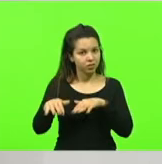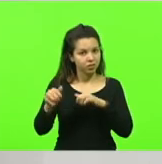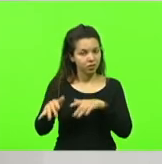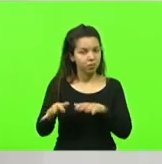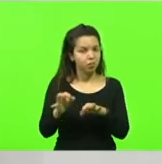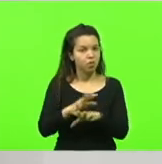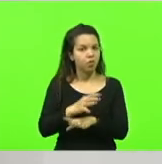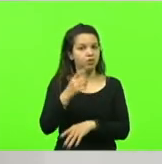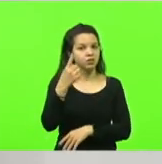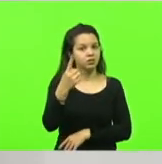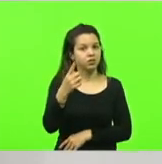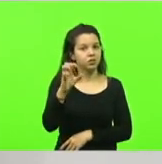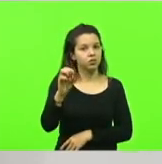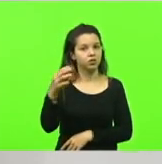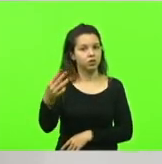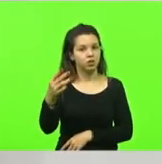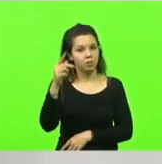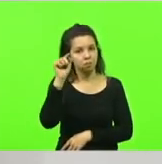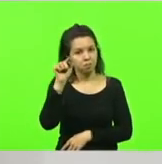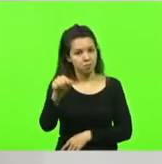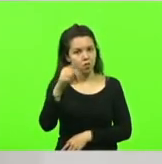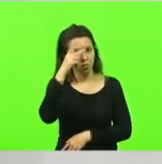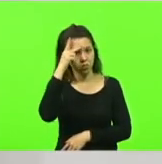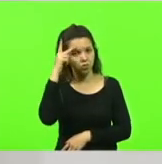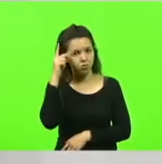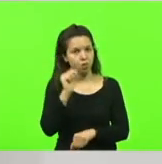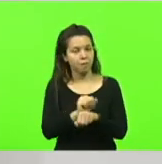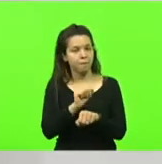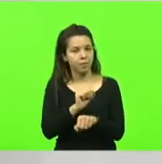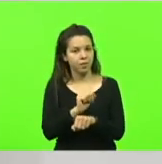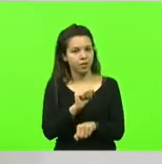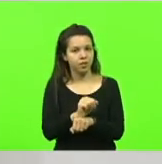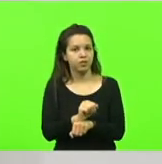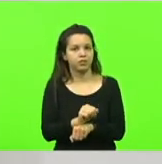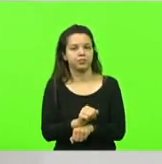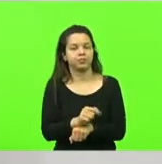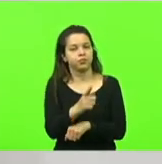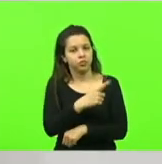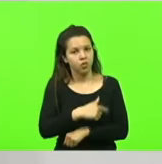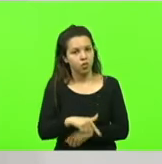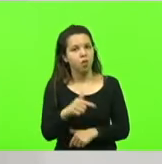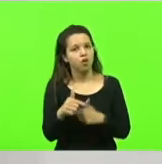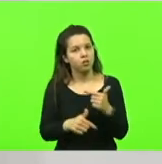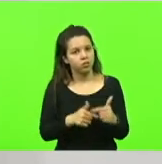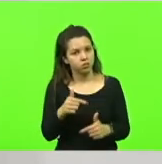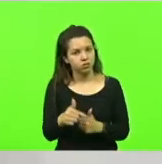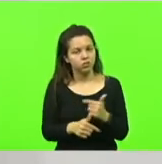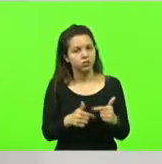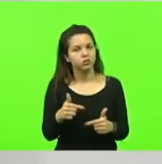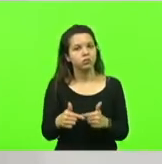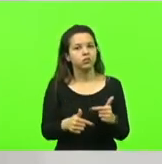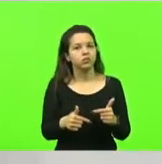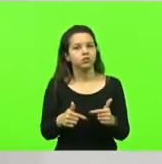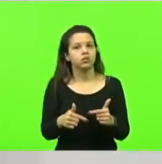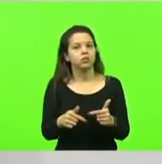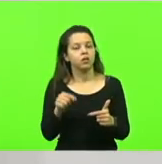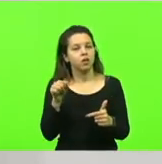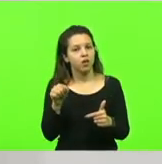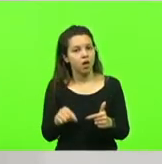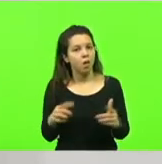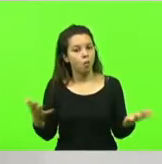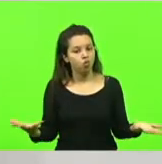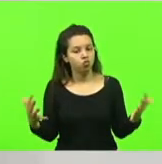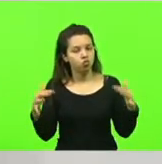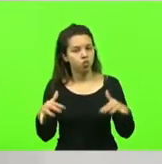mais de 103 mil catarinenses na fila. Vamos trabalhar para que este mutirão não se concretize somente